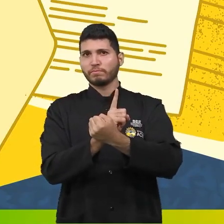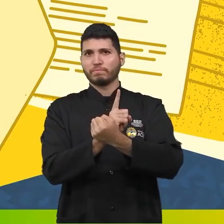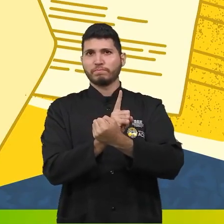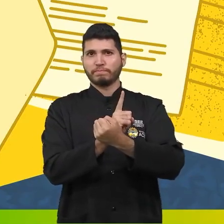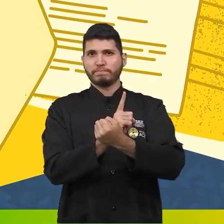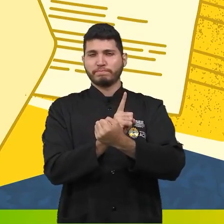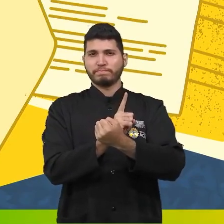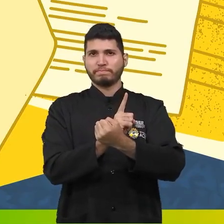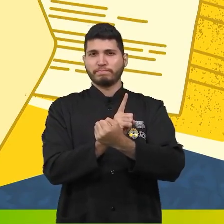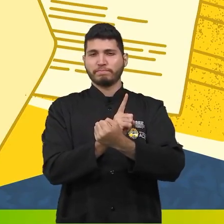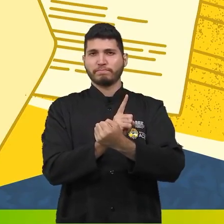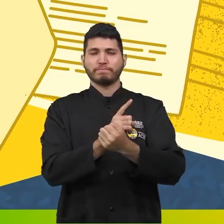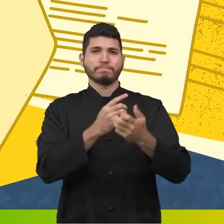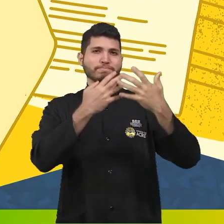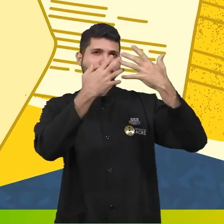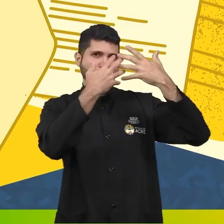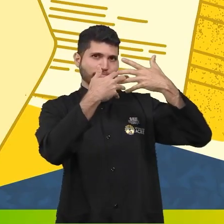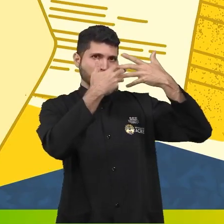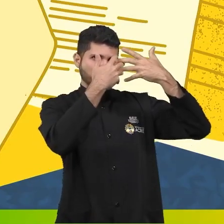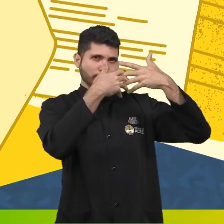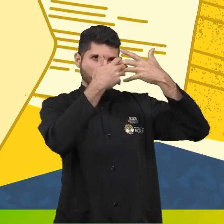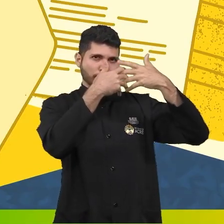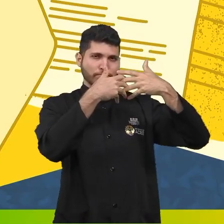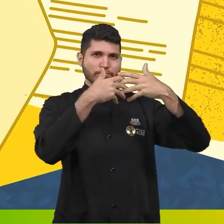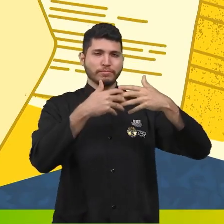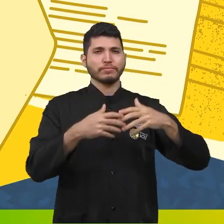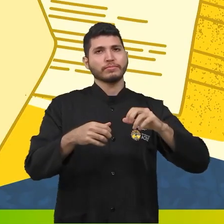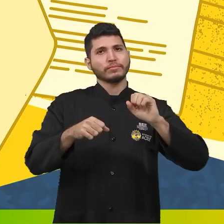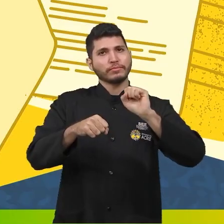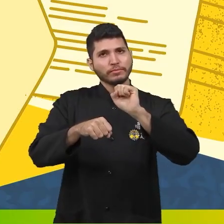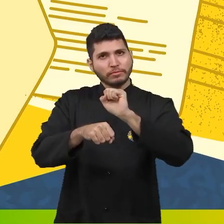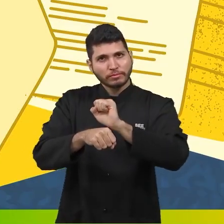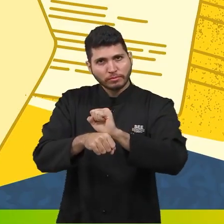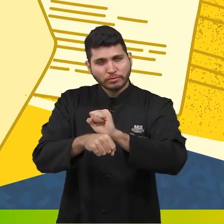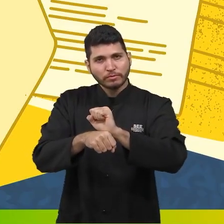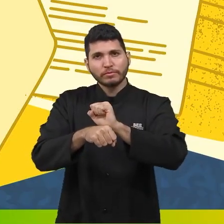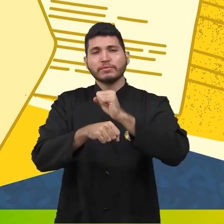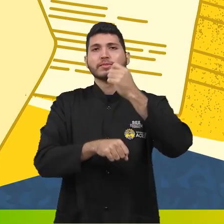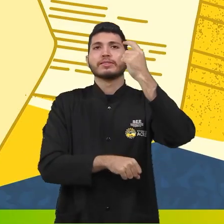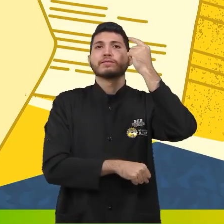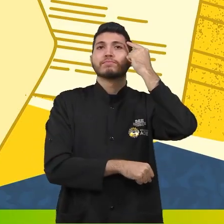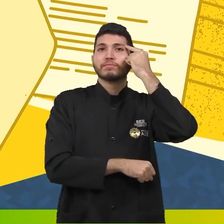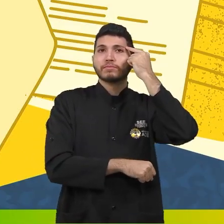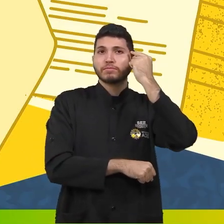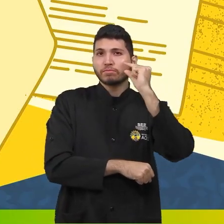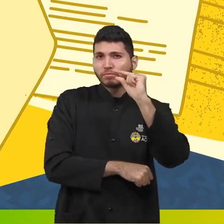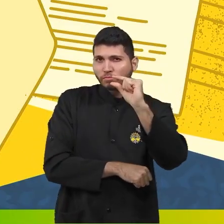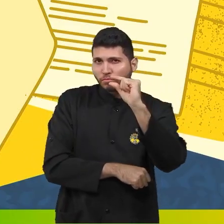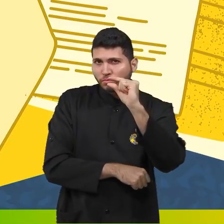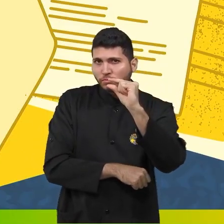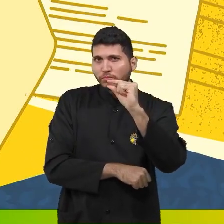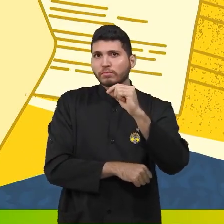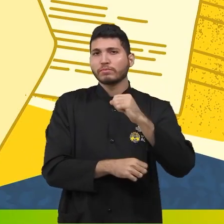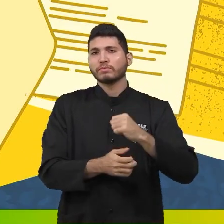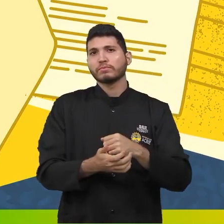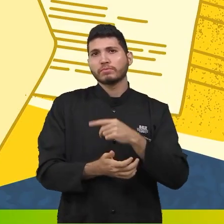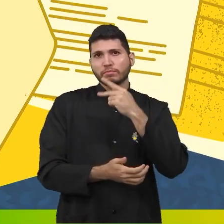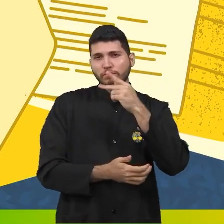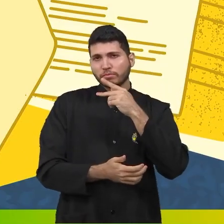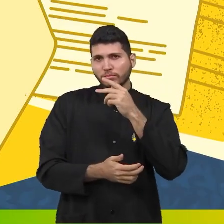questão de reflexão. Então, eu quero que você pare aí e pense um pouquinho e cite um